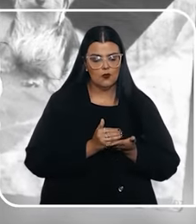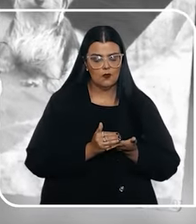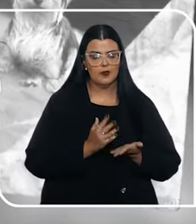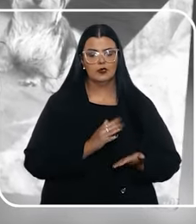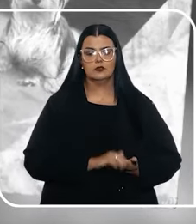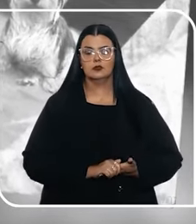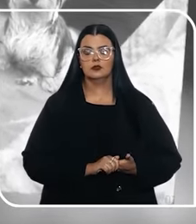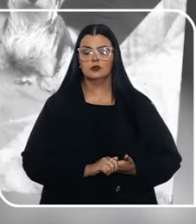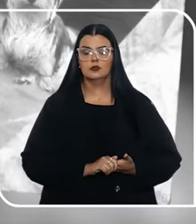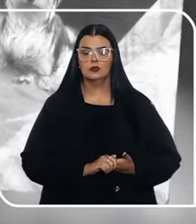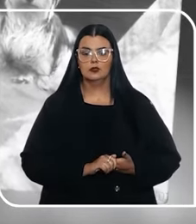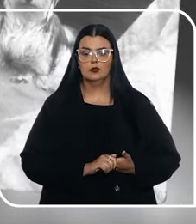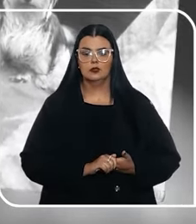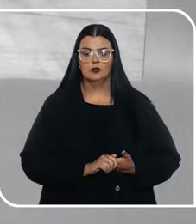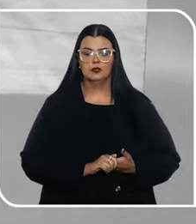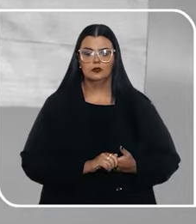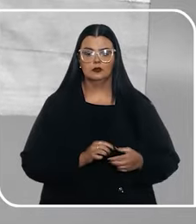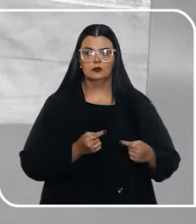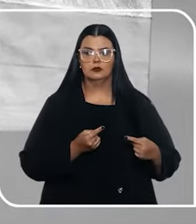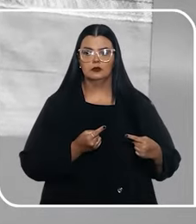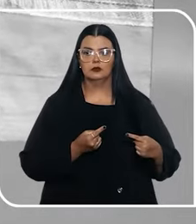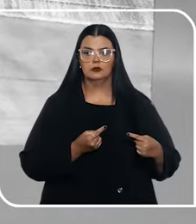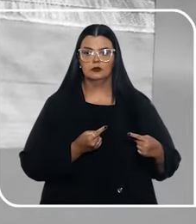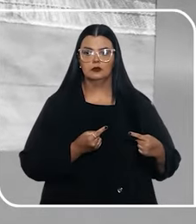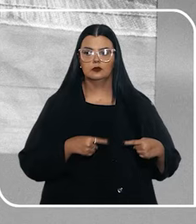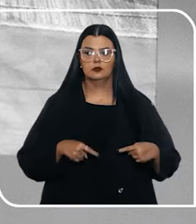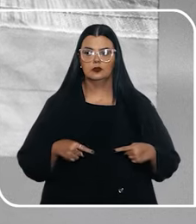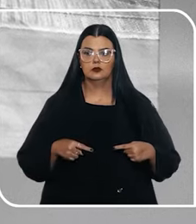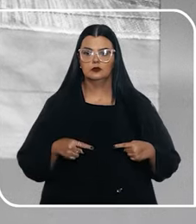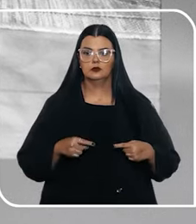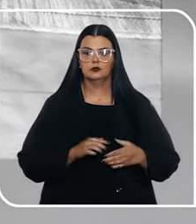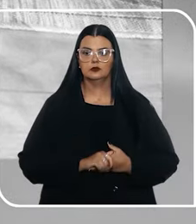a motivar uma busca,